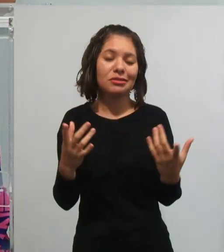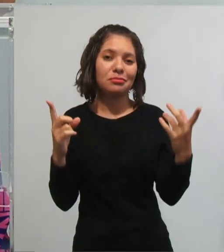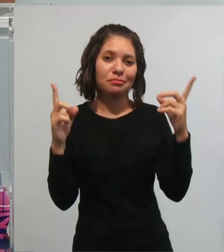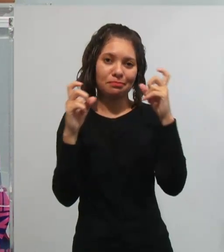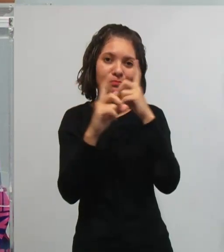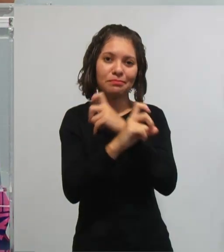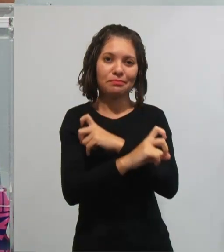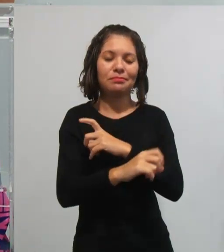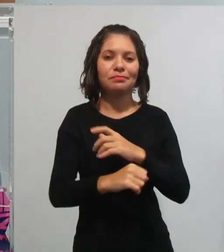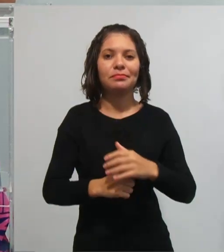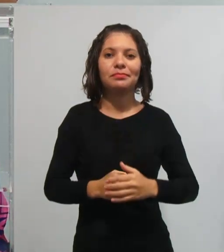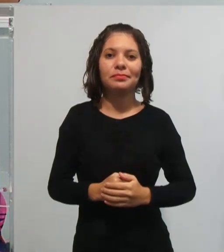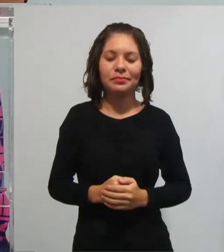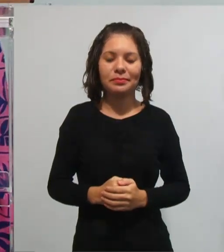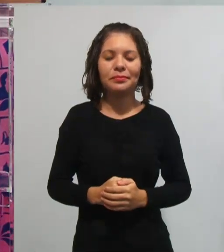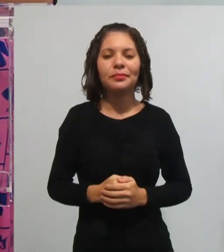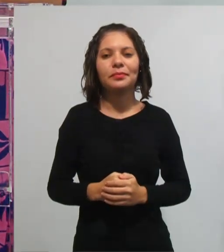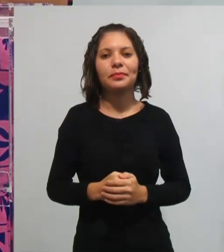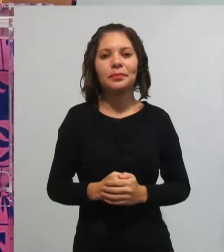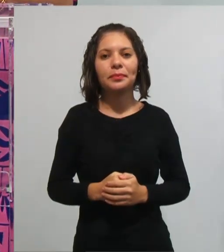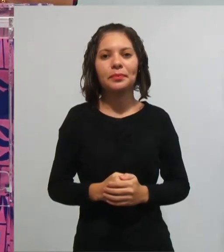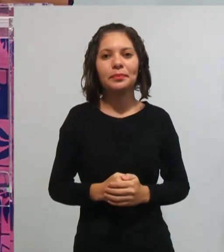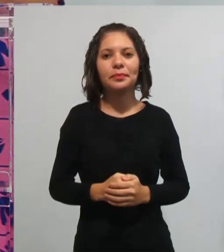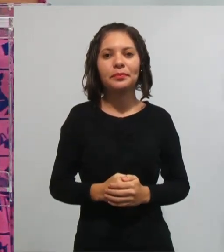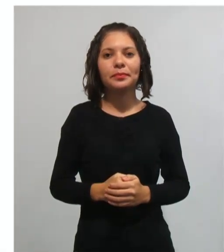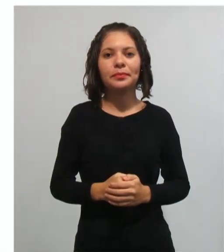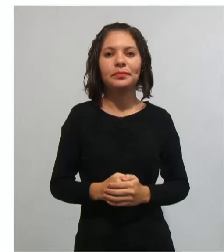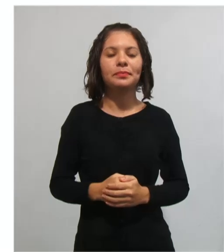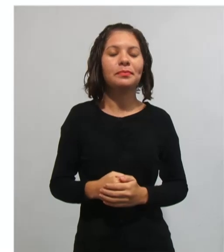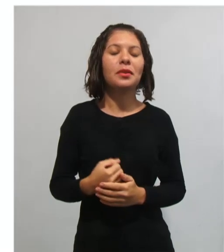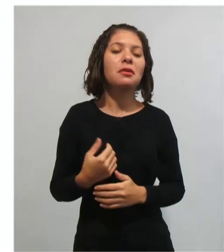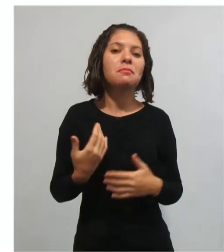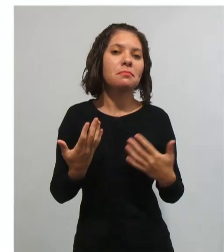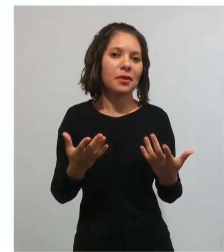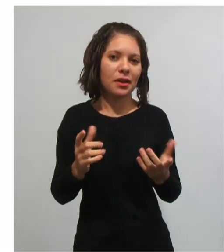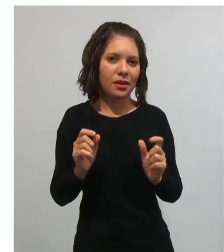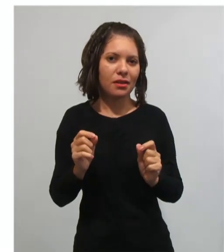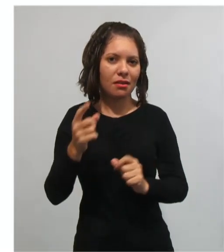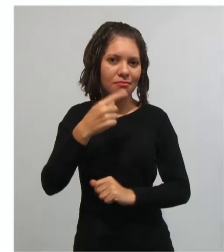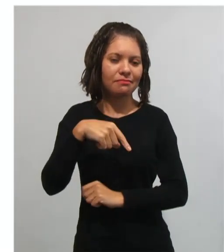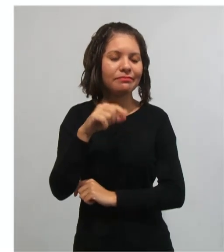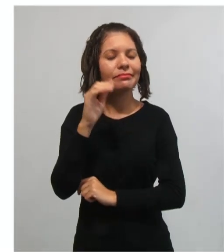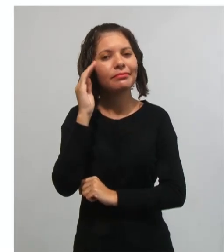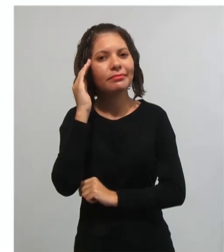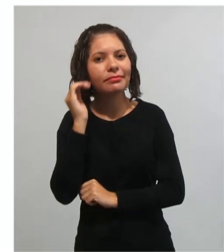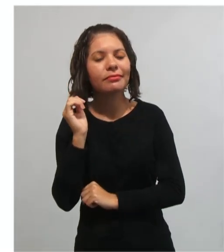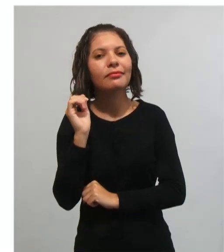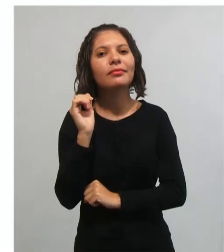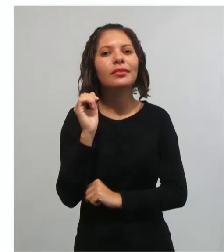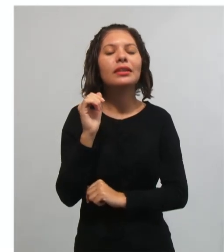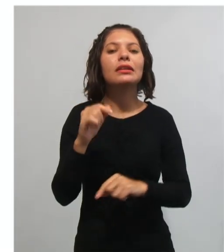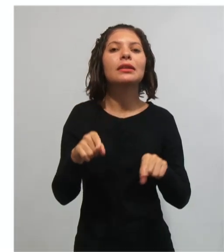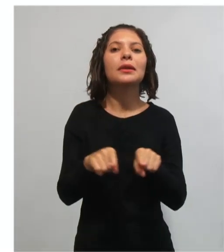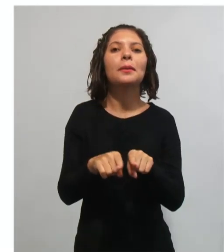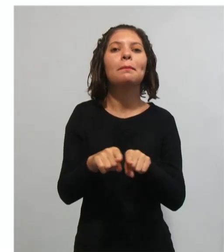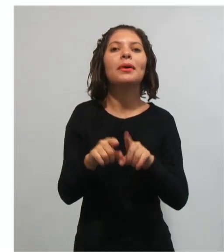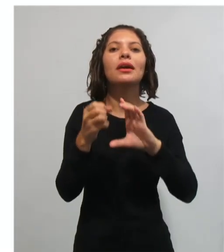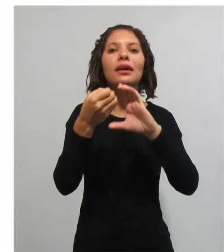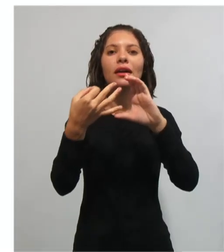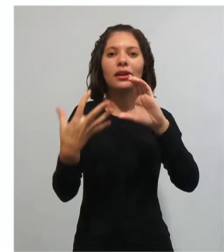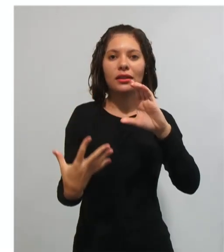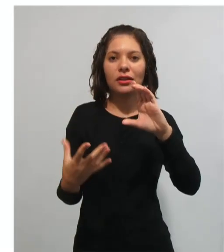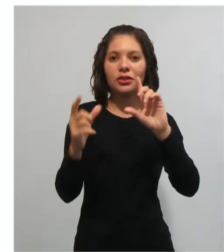foi sistematizado, esse escrito pelos jesuítas. Então, durante o processo de